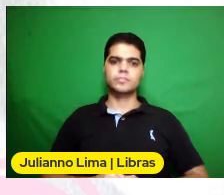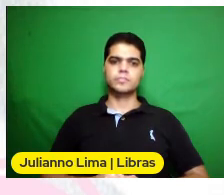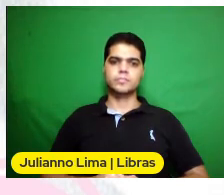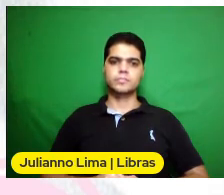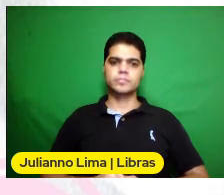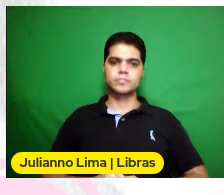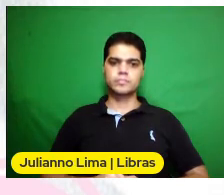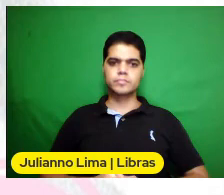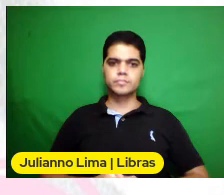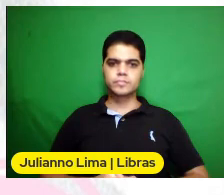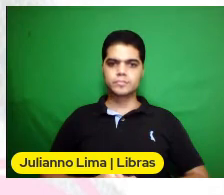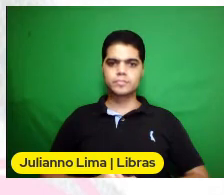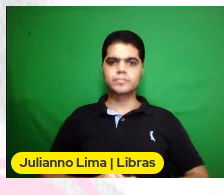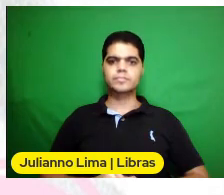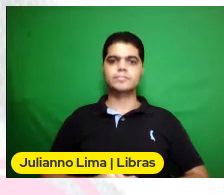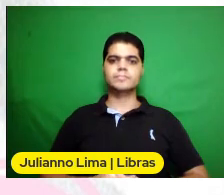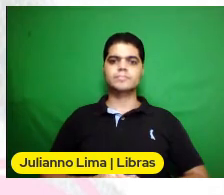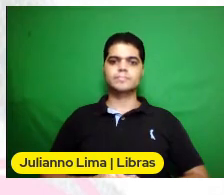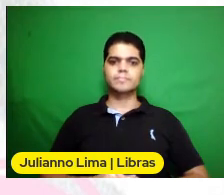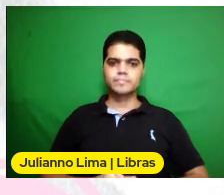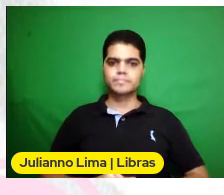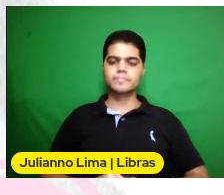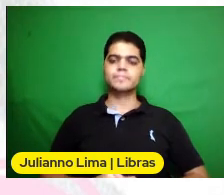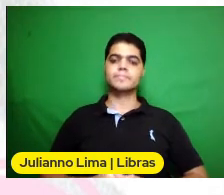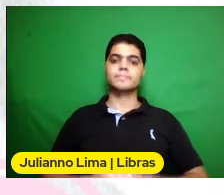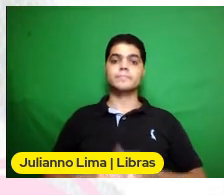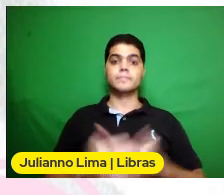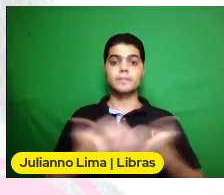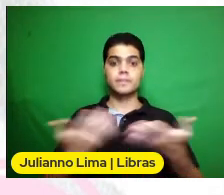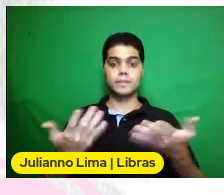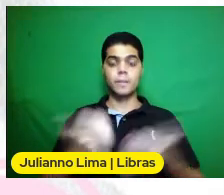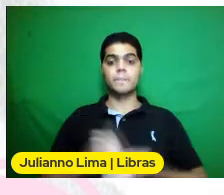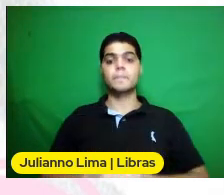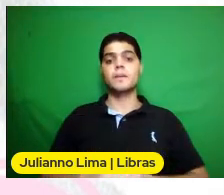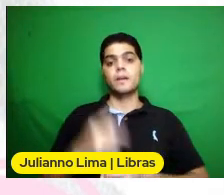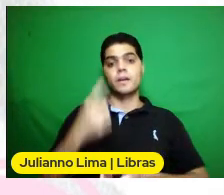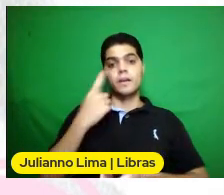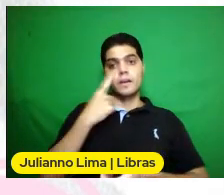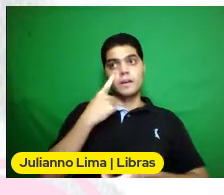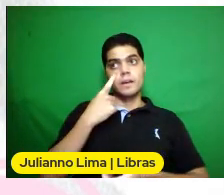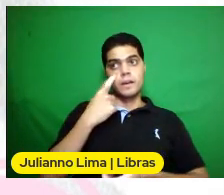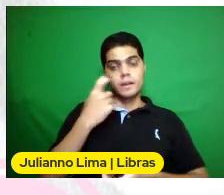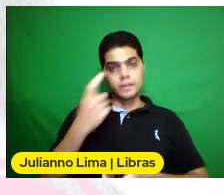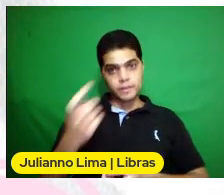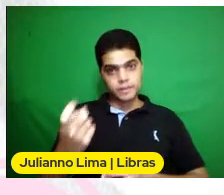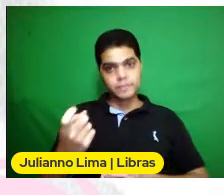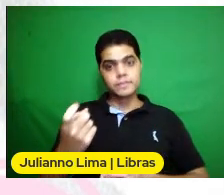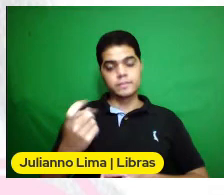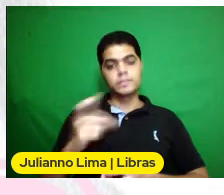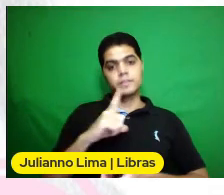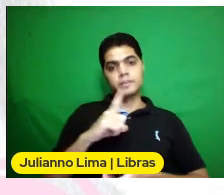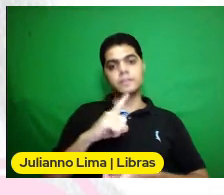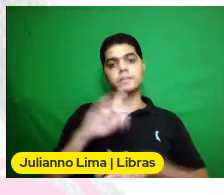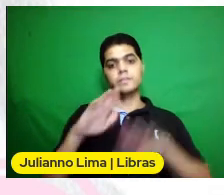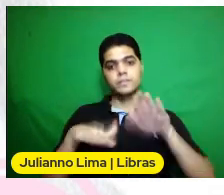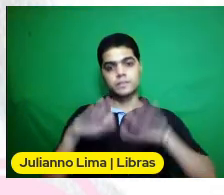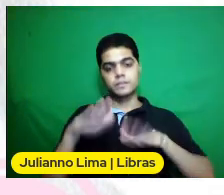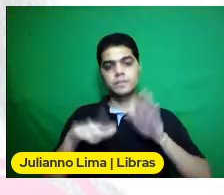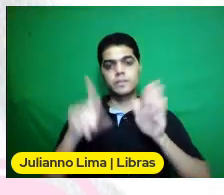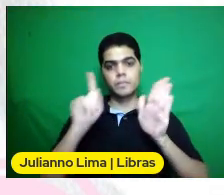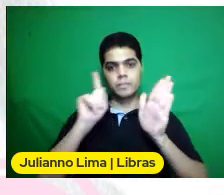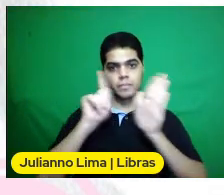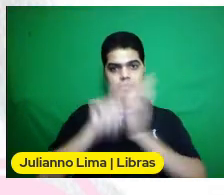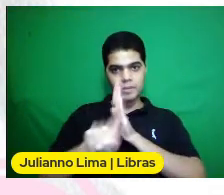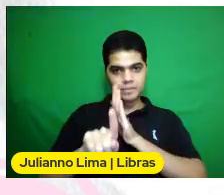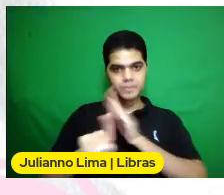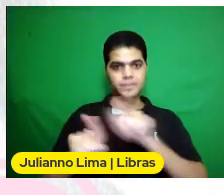Grande Pedro, acho interessante isso, porque eu queria te aproveitar esse momento assim também, né, para fazer uma pergunta para você, pra